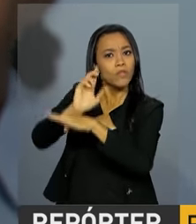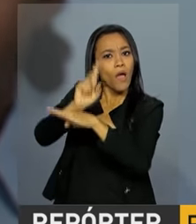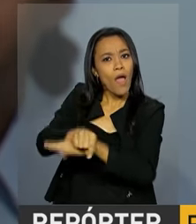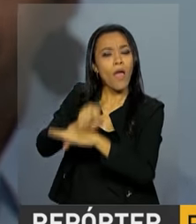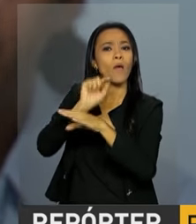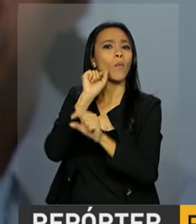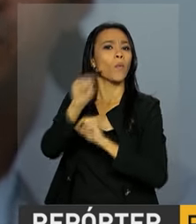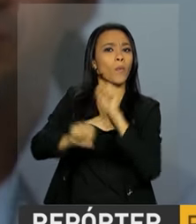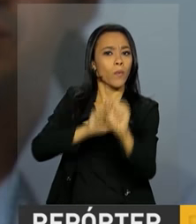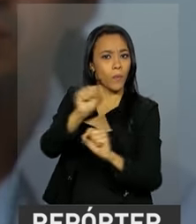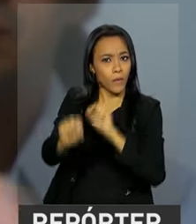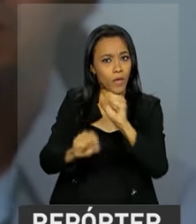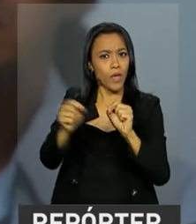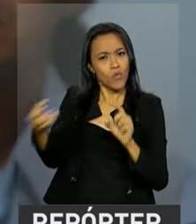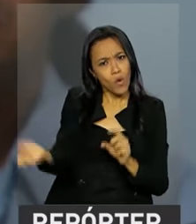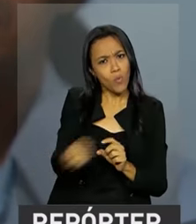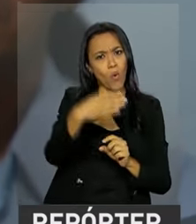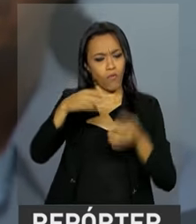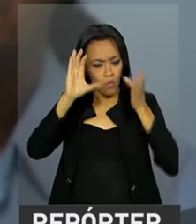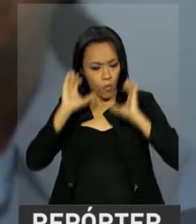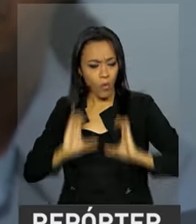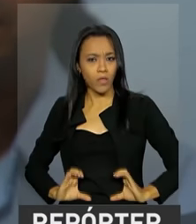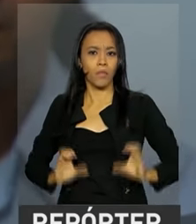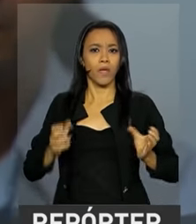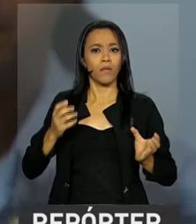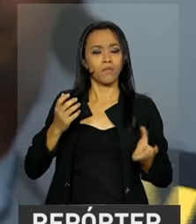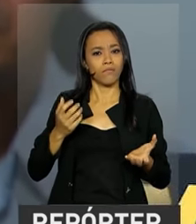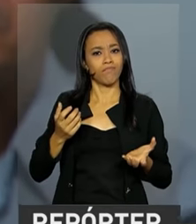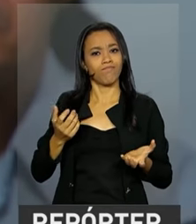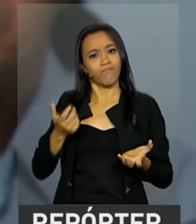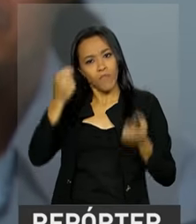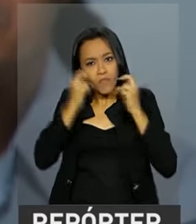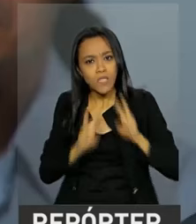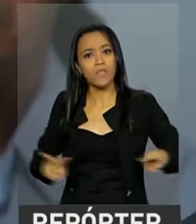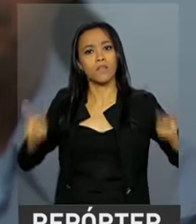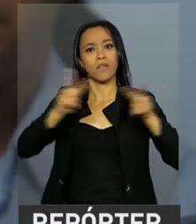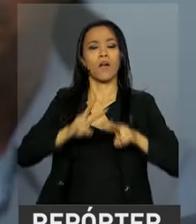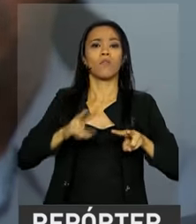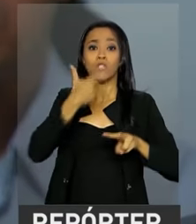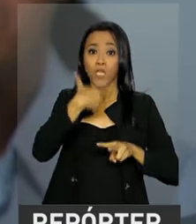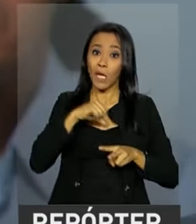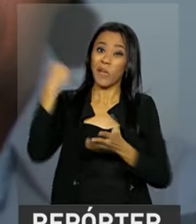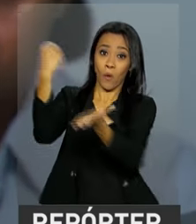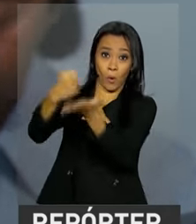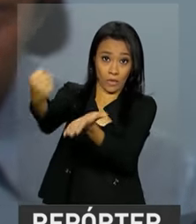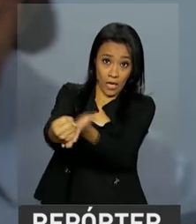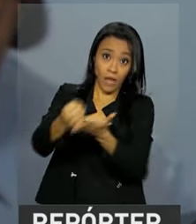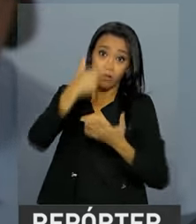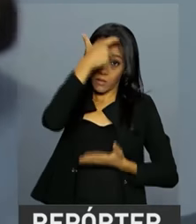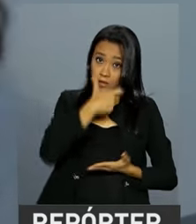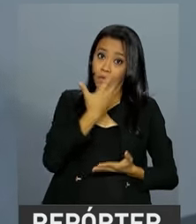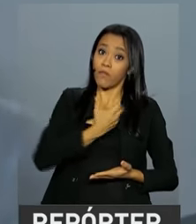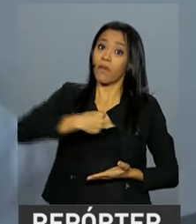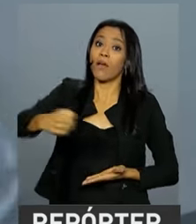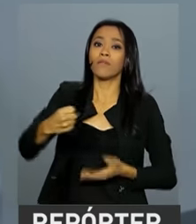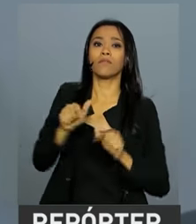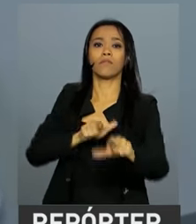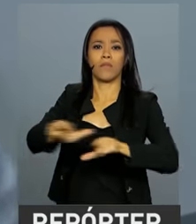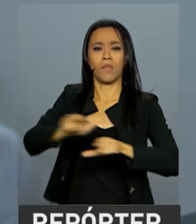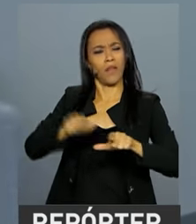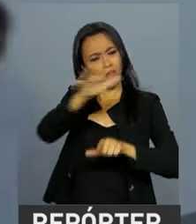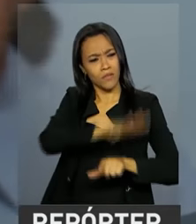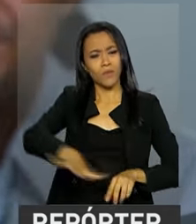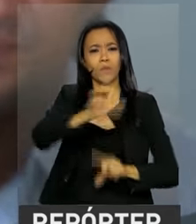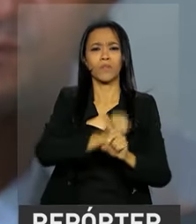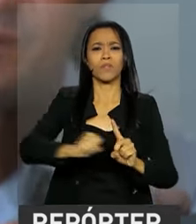promover um novo comportamento, tanto do empregador como do próprio trabalhador e a sociedade como um todo, que